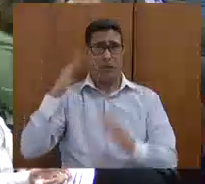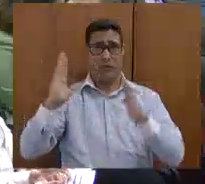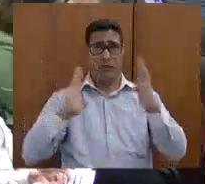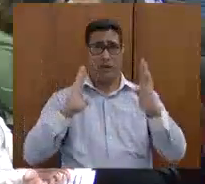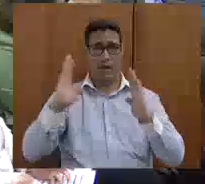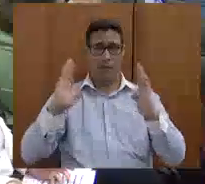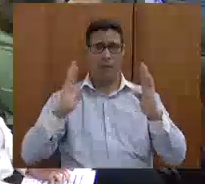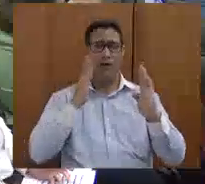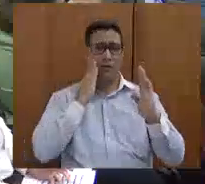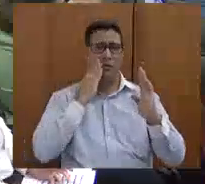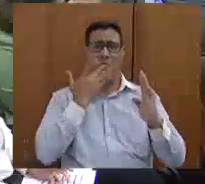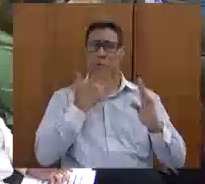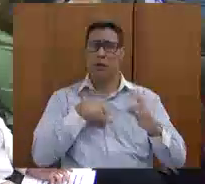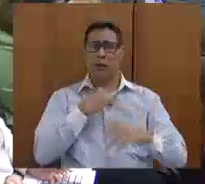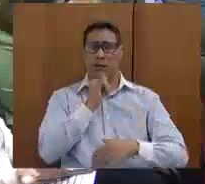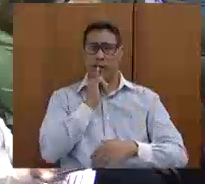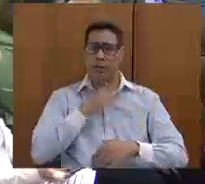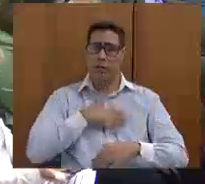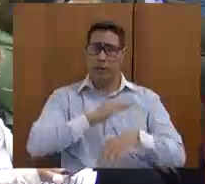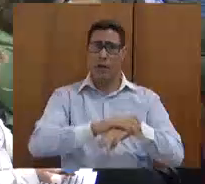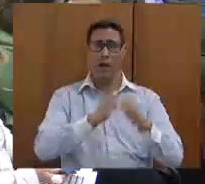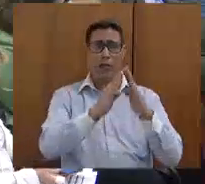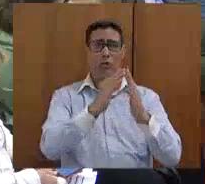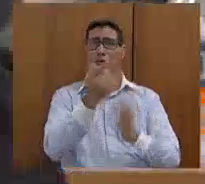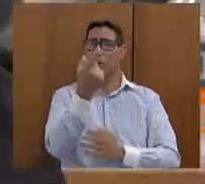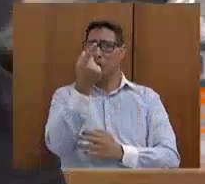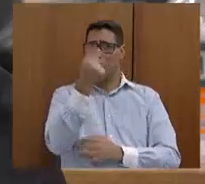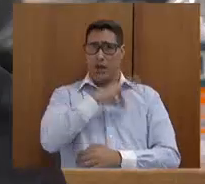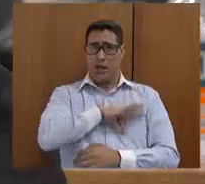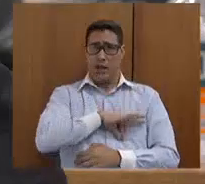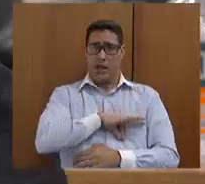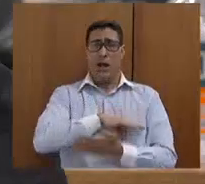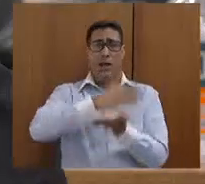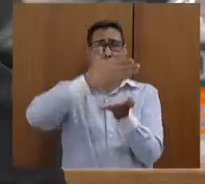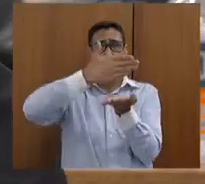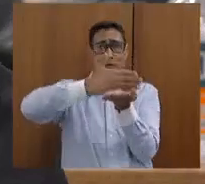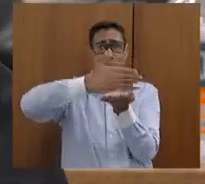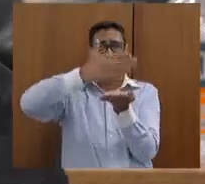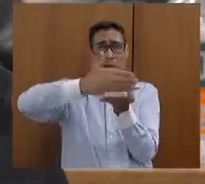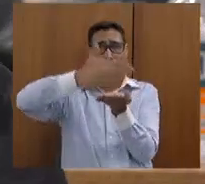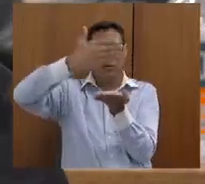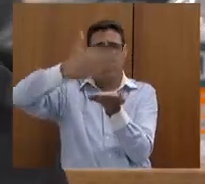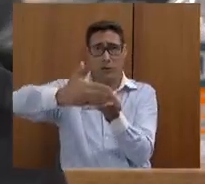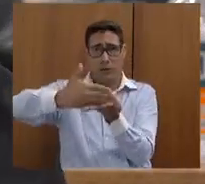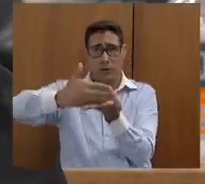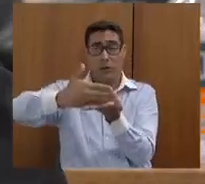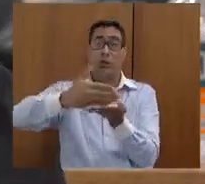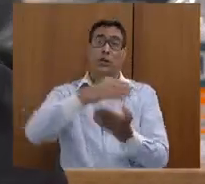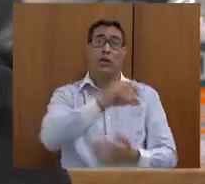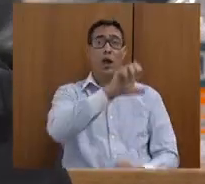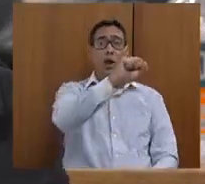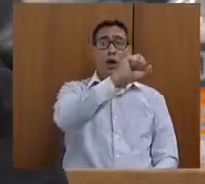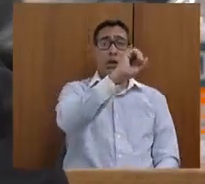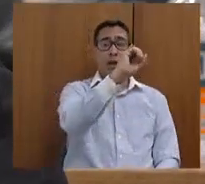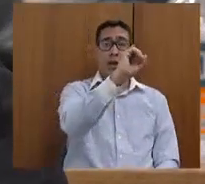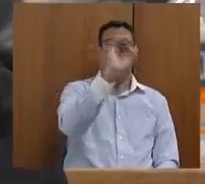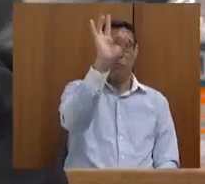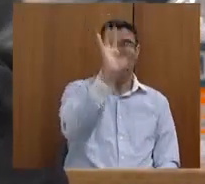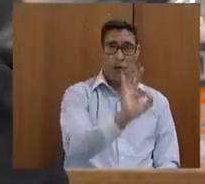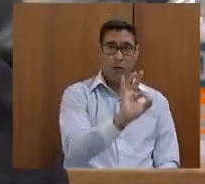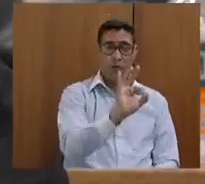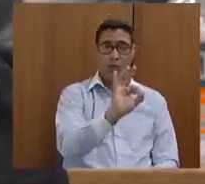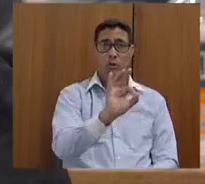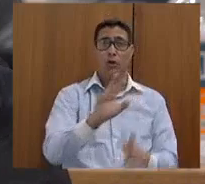qual que é a minha tristeza nesse parcelamento do salário da educação é que mais de 80% dos professores